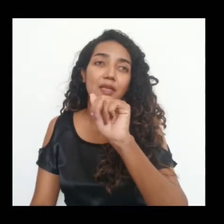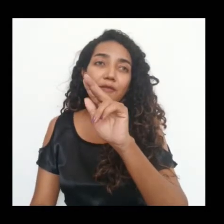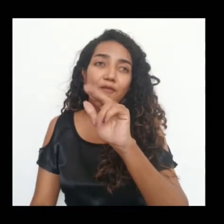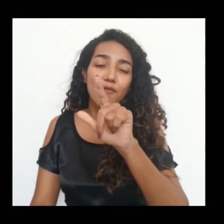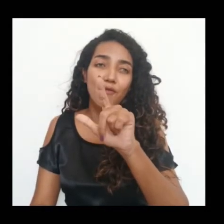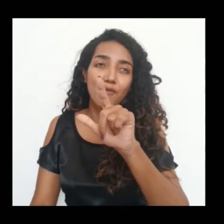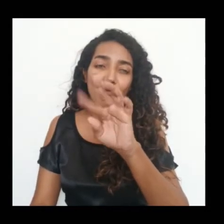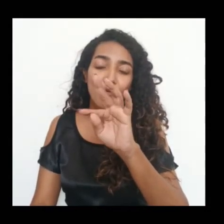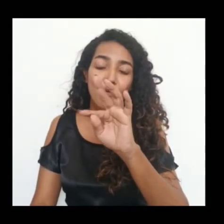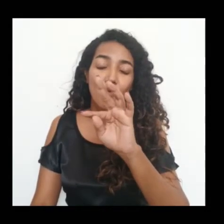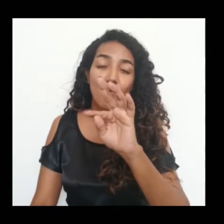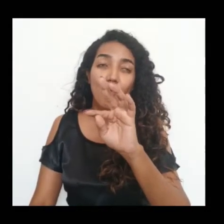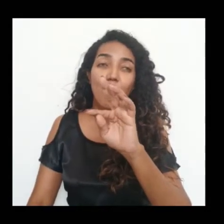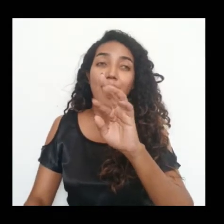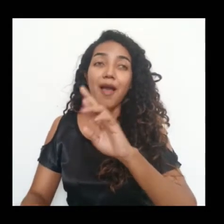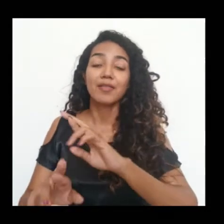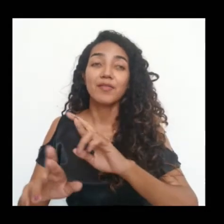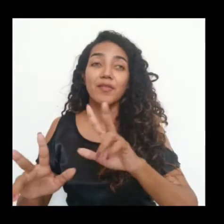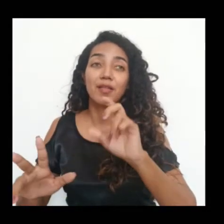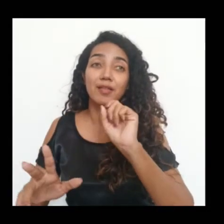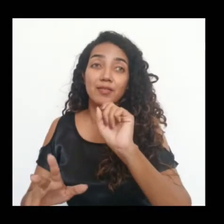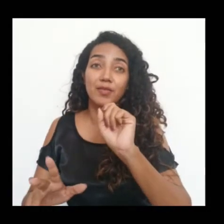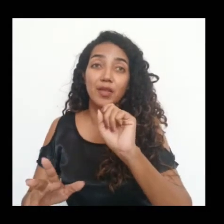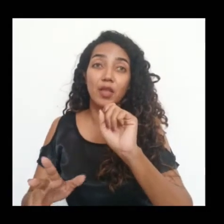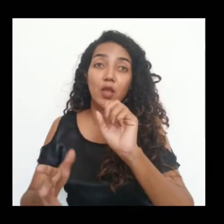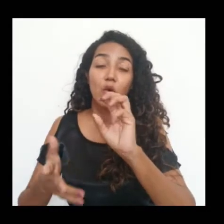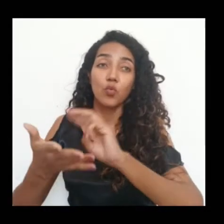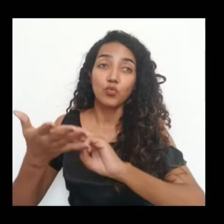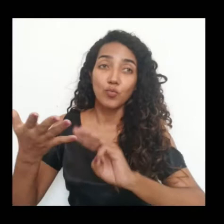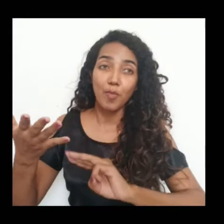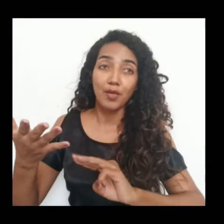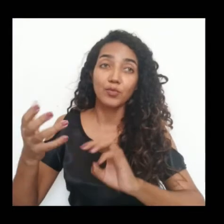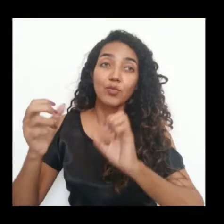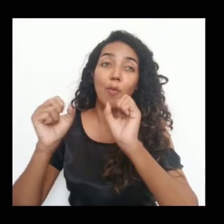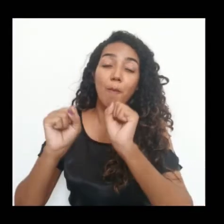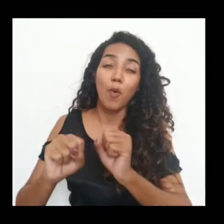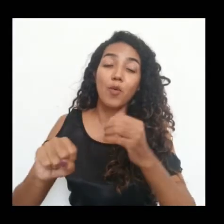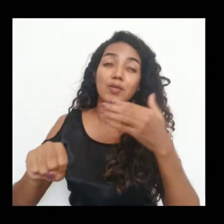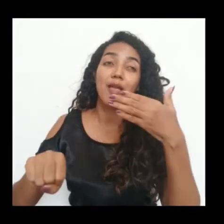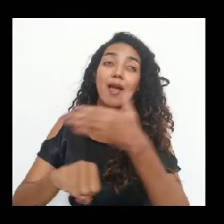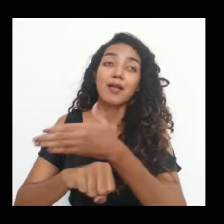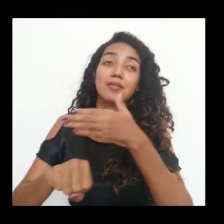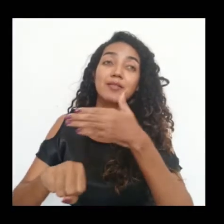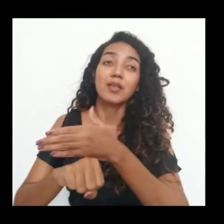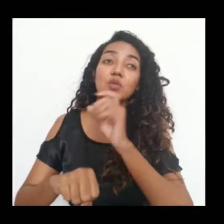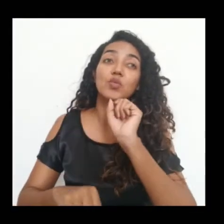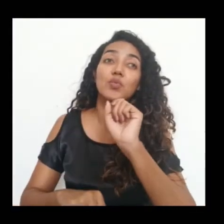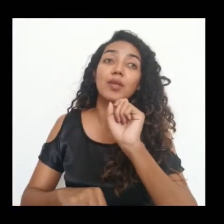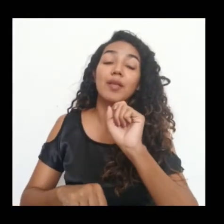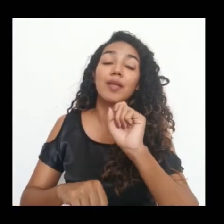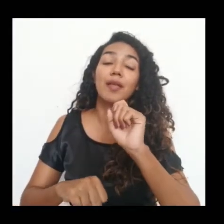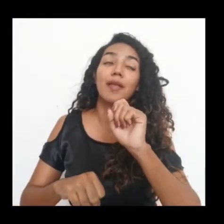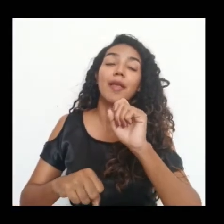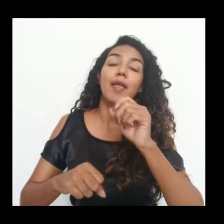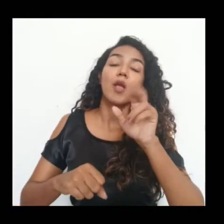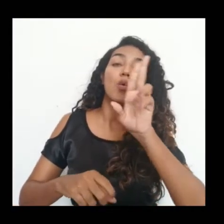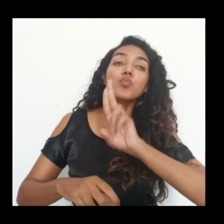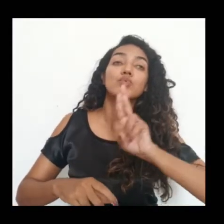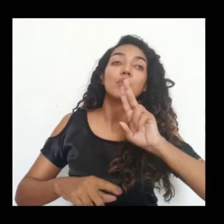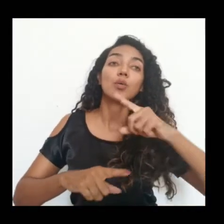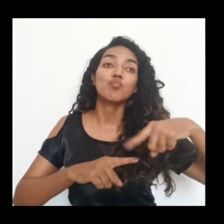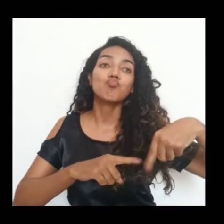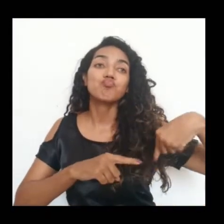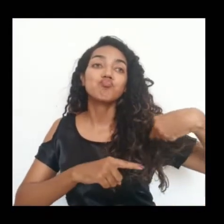que é os métodos podem ser acessados via herança, ou seja, eu posso ter uma